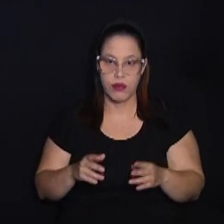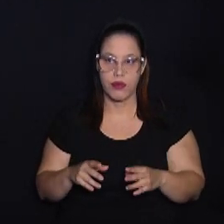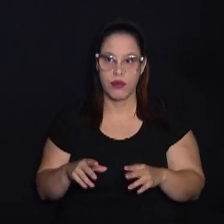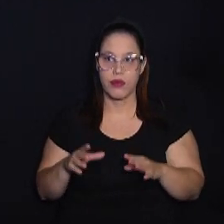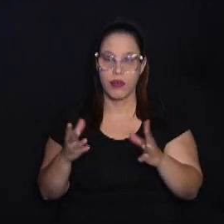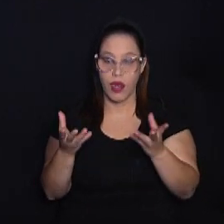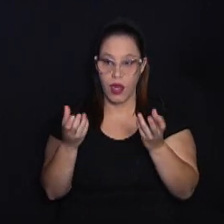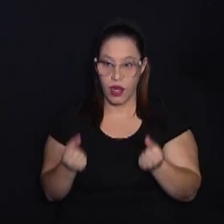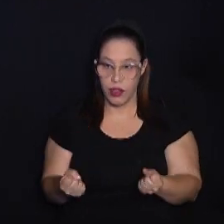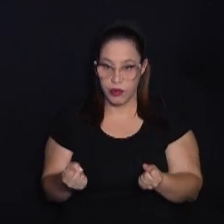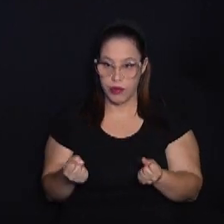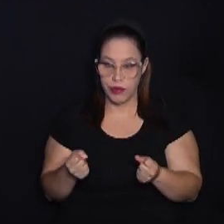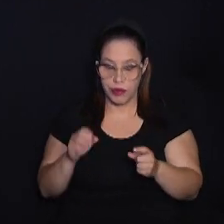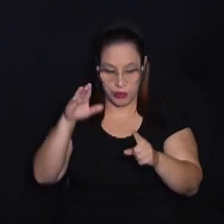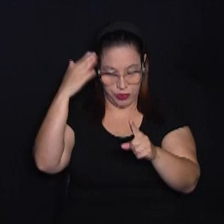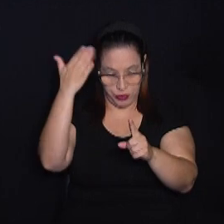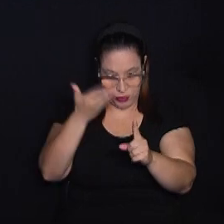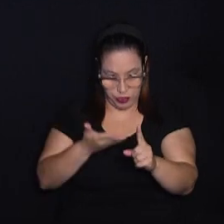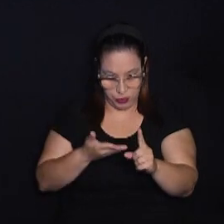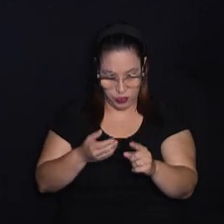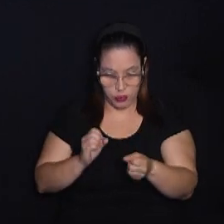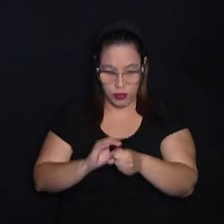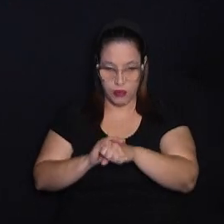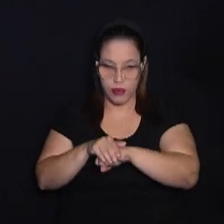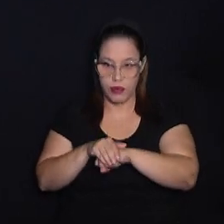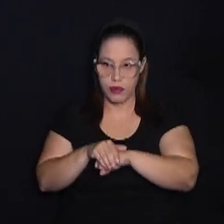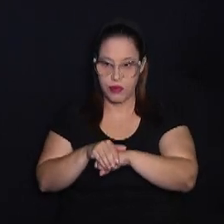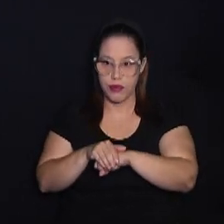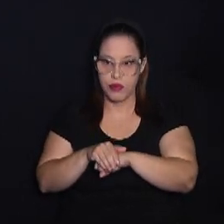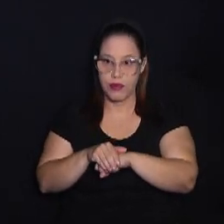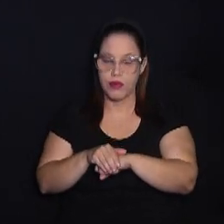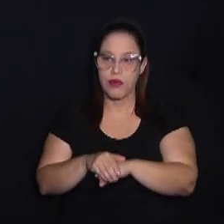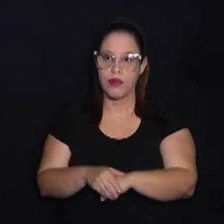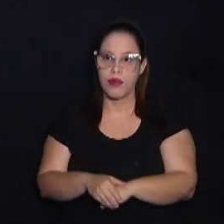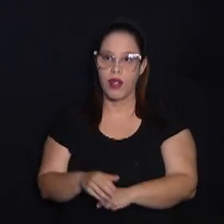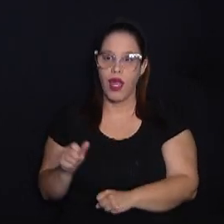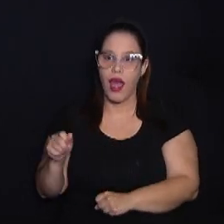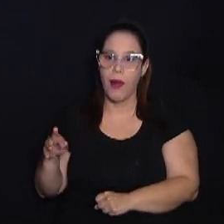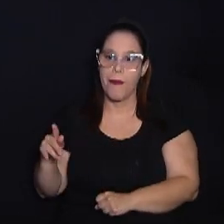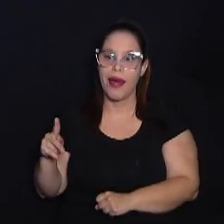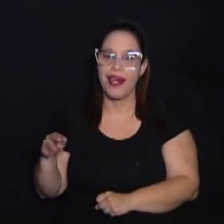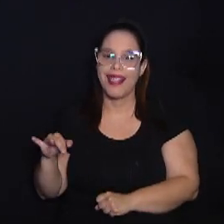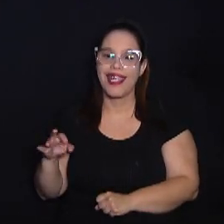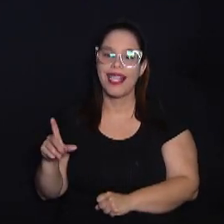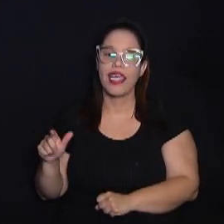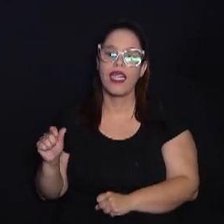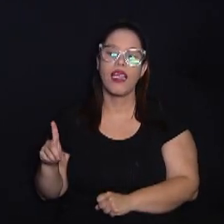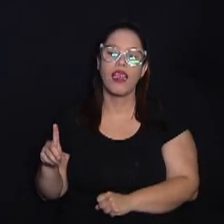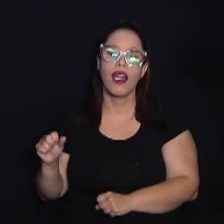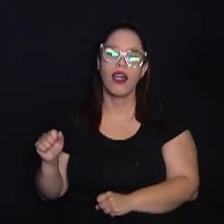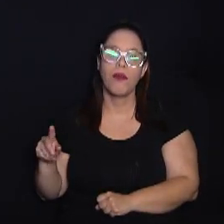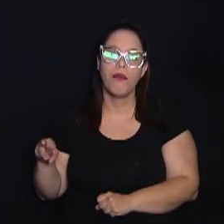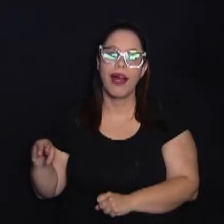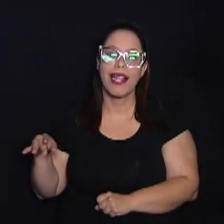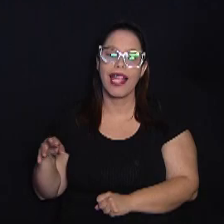nossa homenageada desta noite. Por favor, recebam a Aparecida Ramaciato Massarotti.